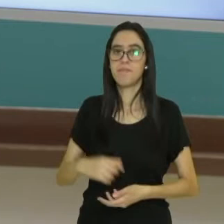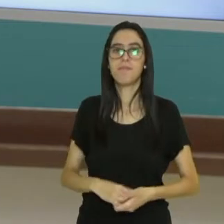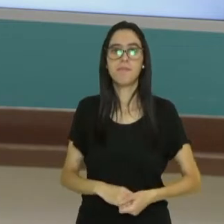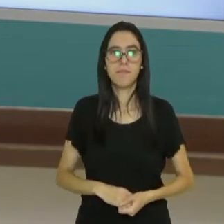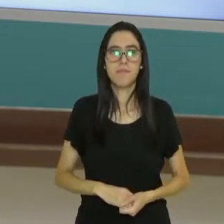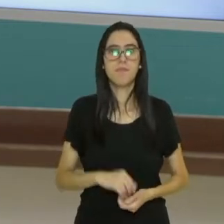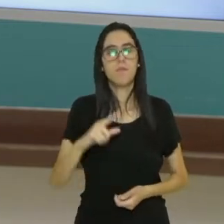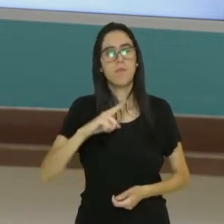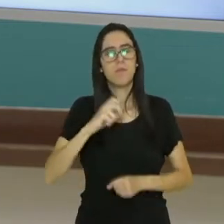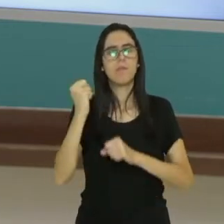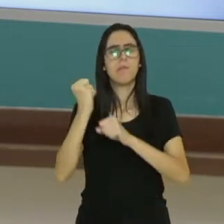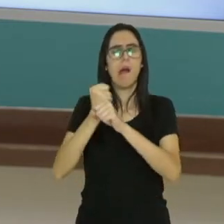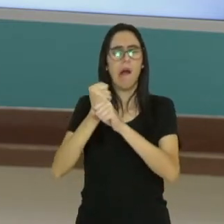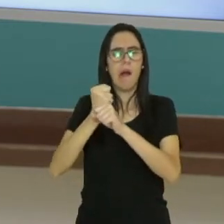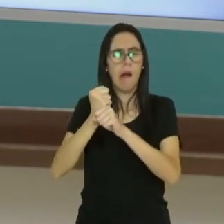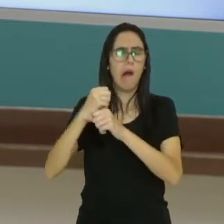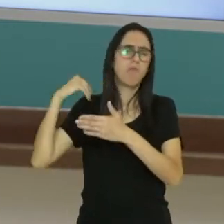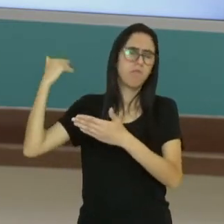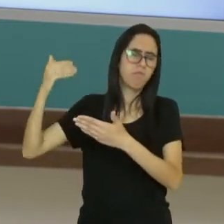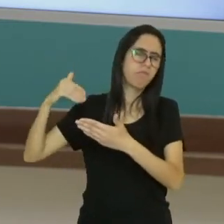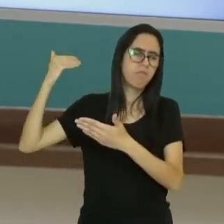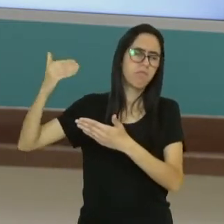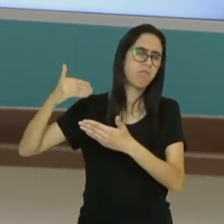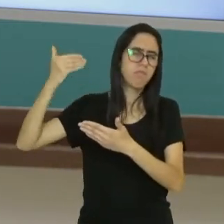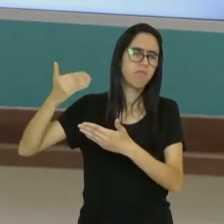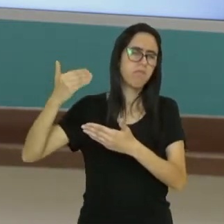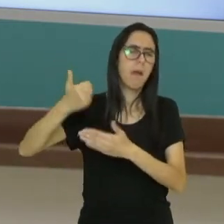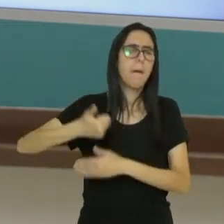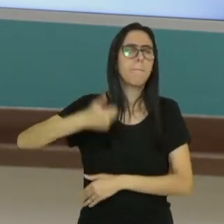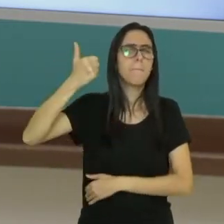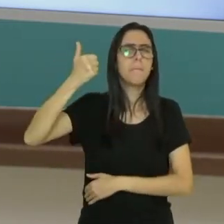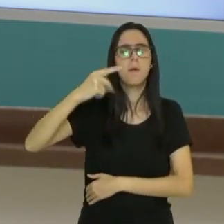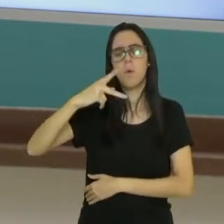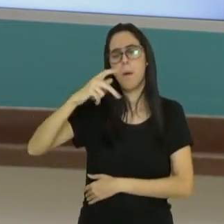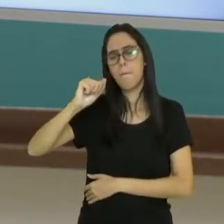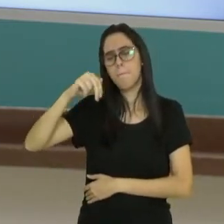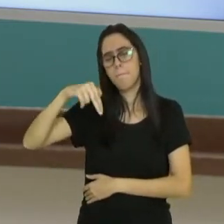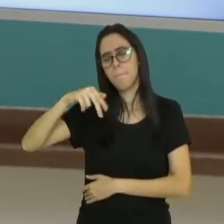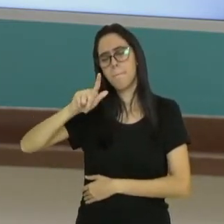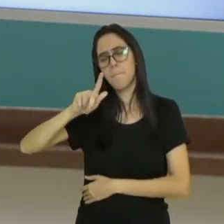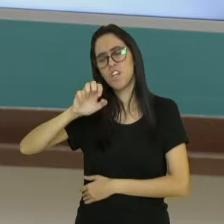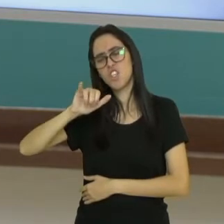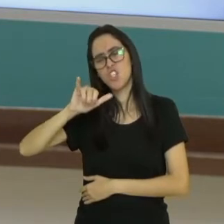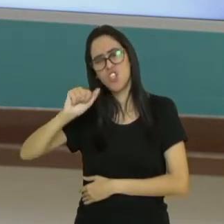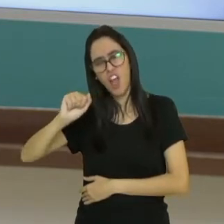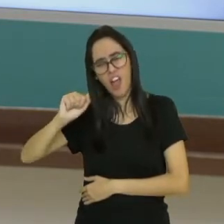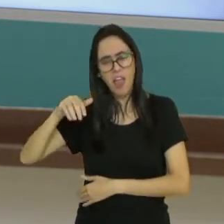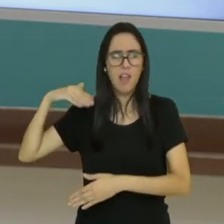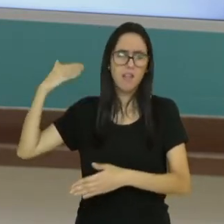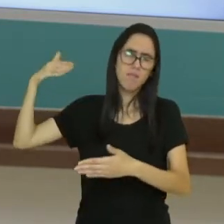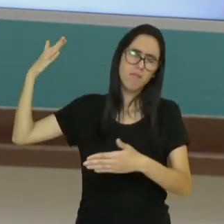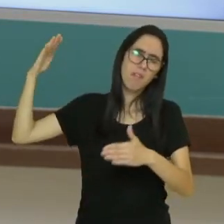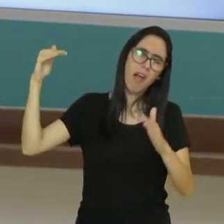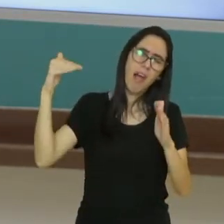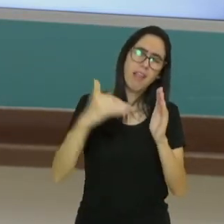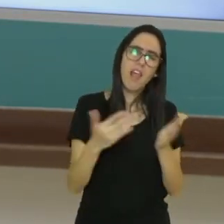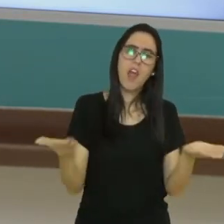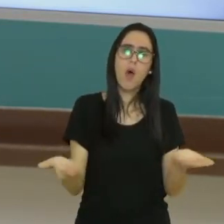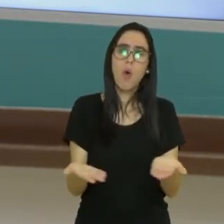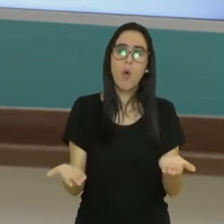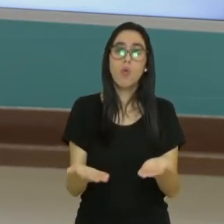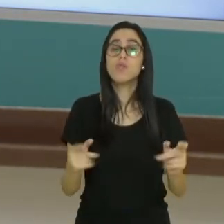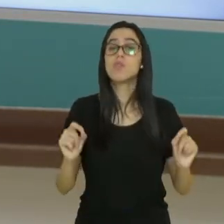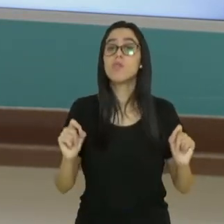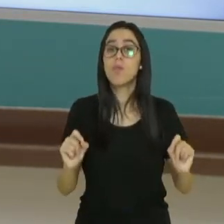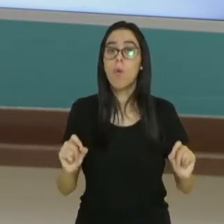esse processo, desde a Pangeia até a atualidade, o que nós vamos ter?